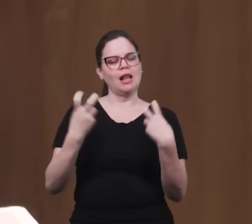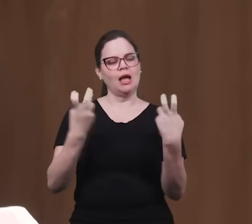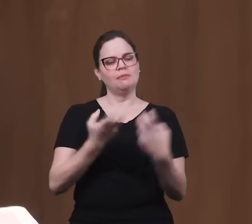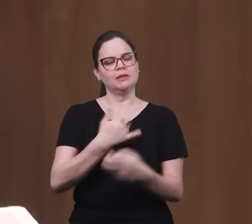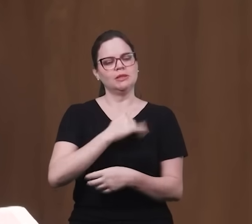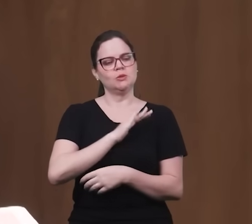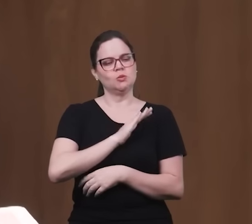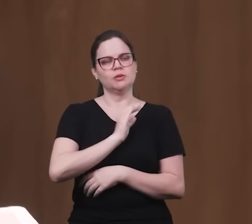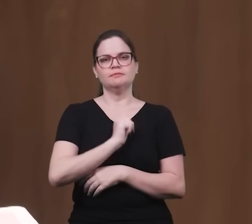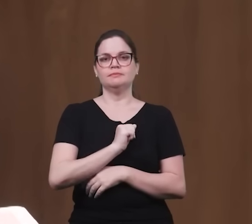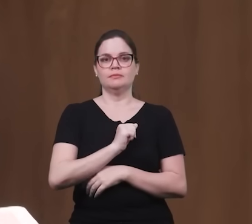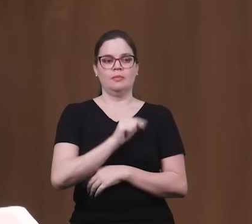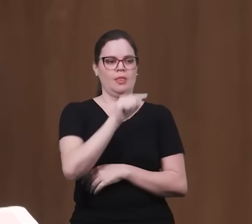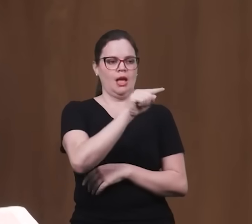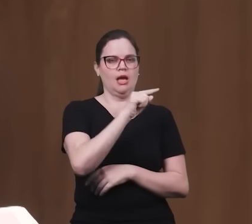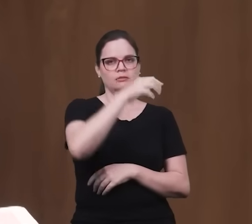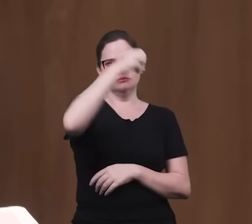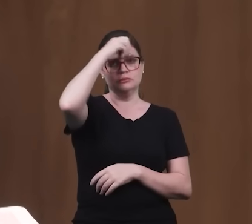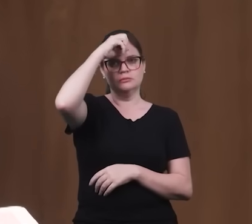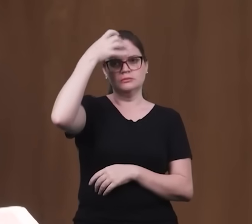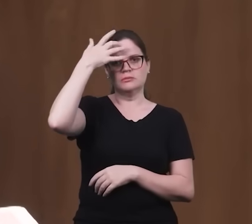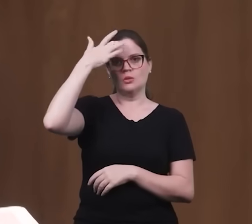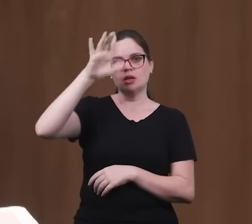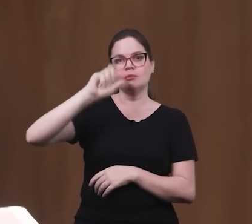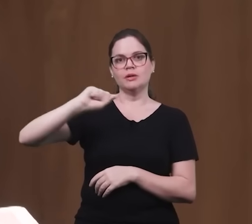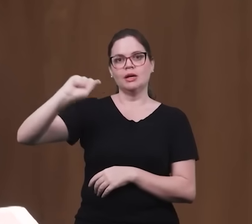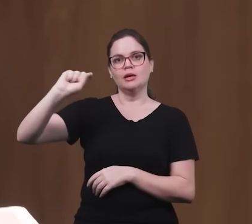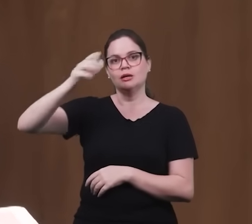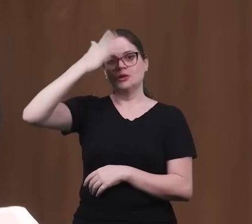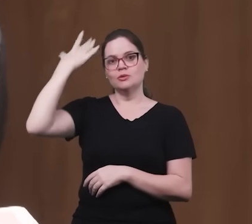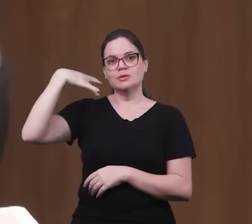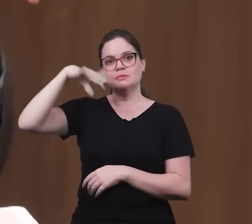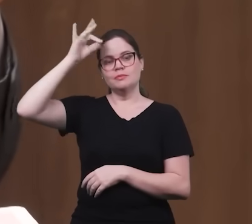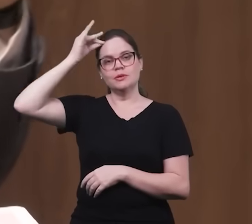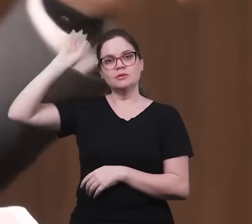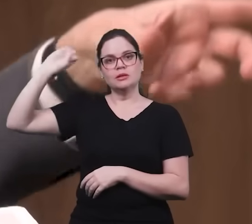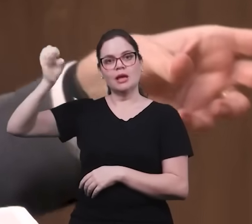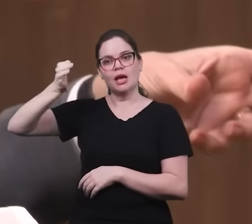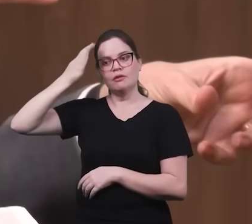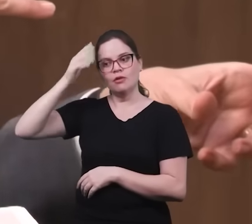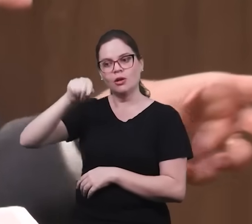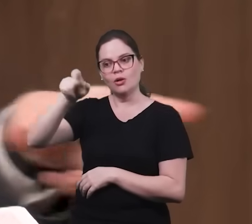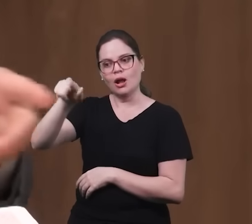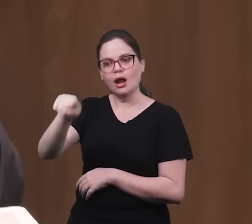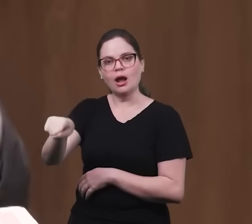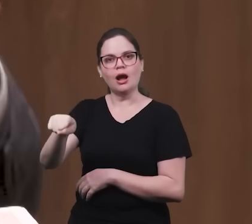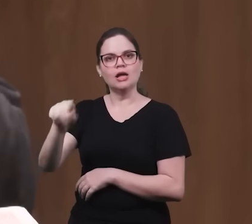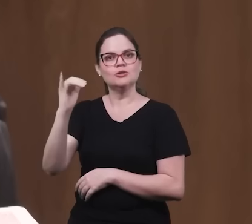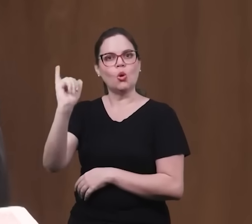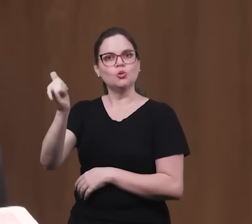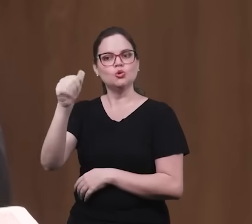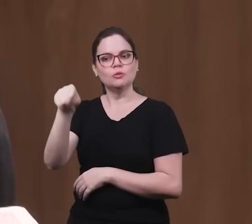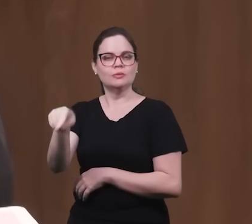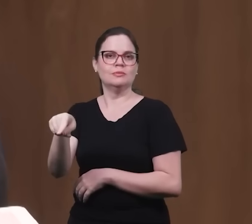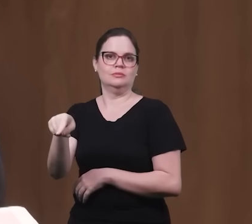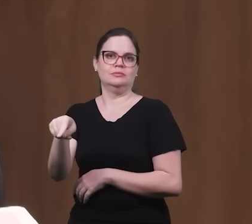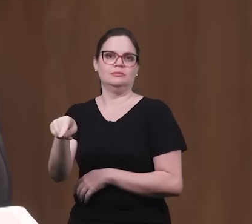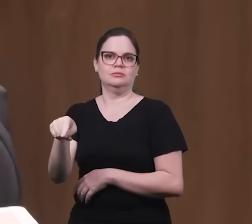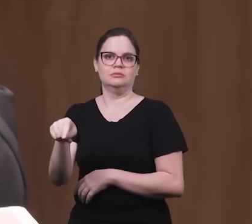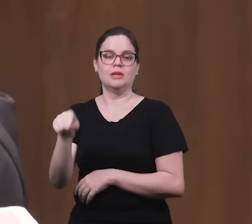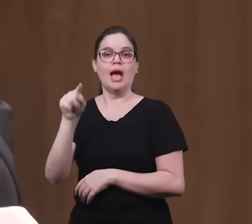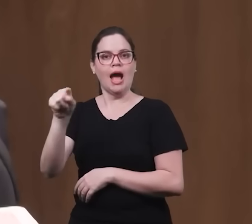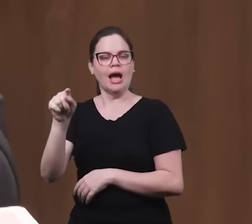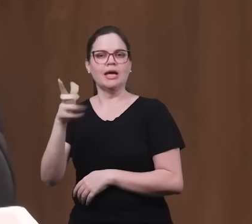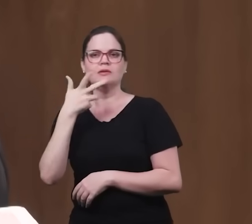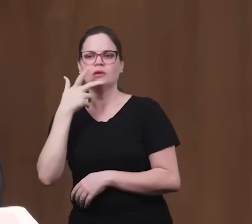Essa pessoa não sabe que Deus, o Espírito Santo já está usando um outro. Um irmão, uma irmã. Vai